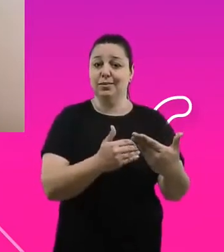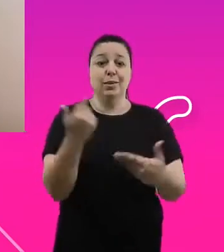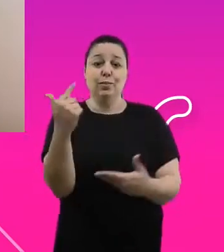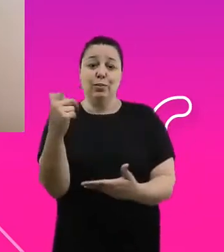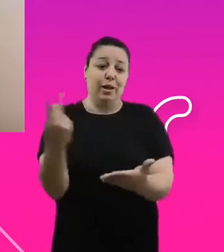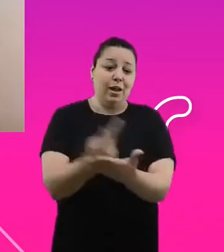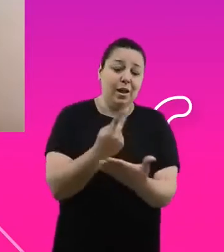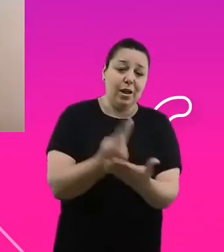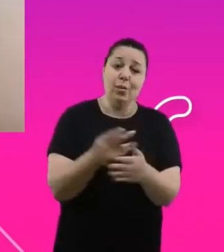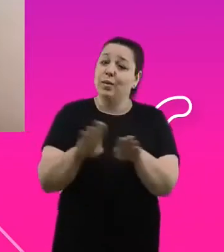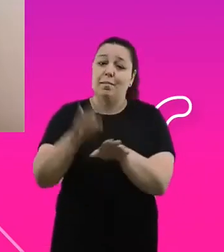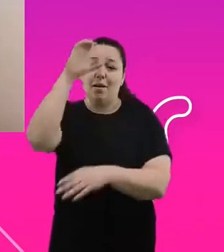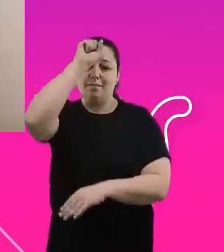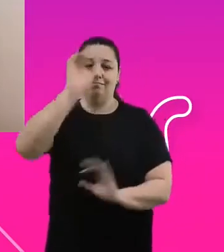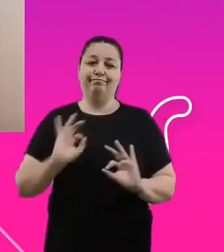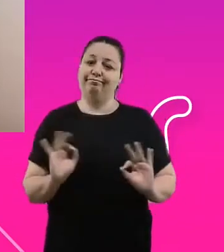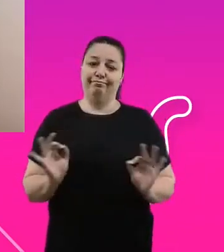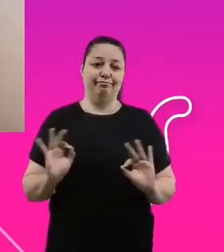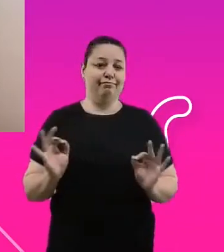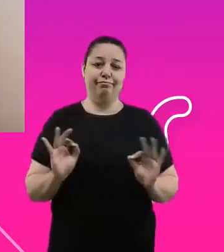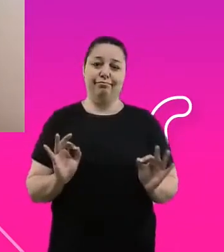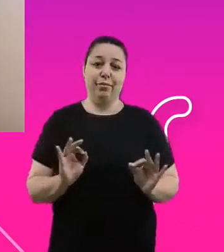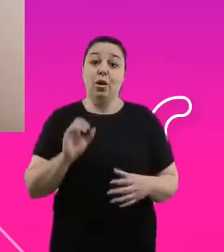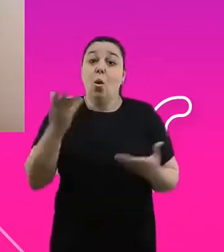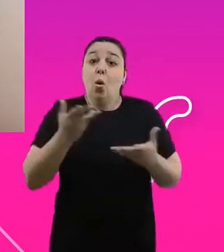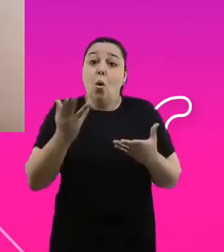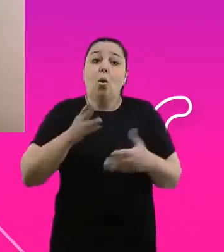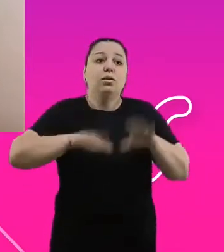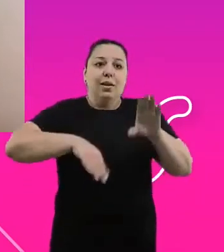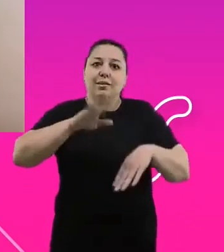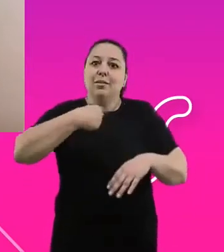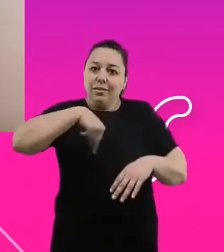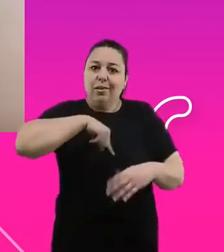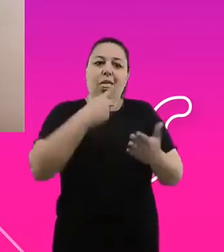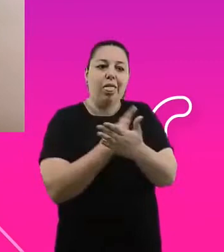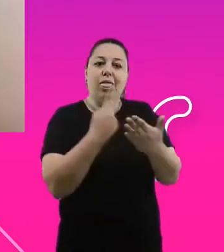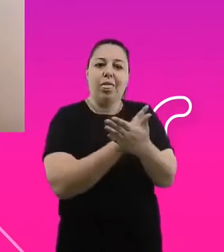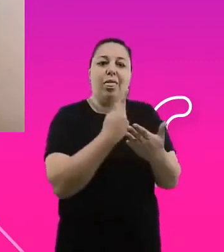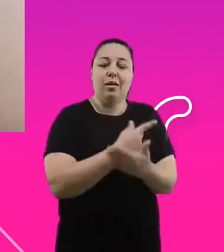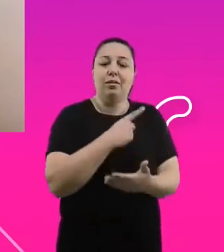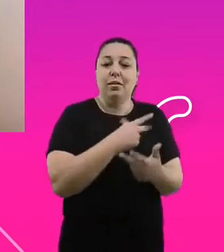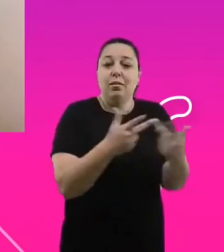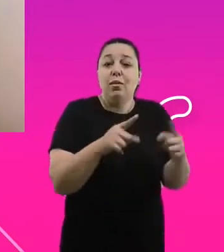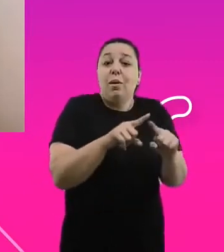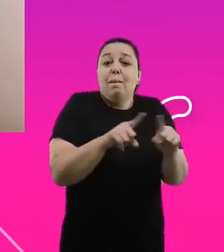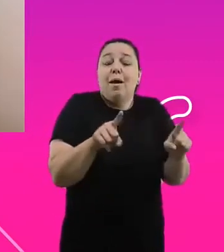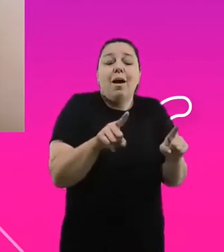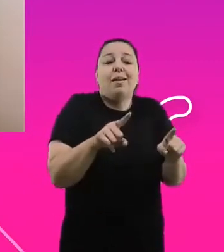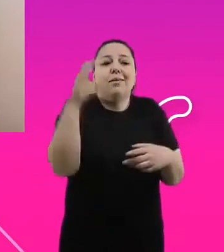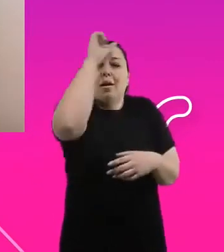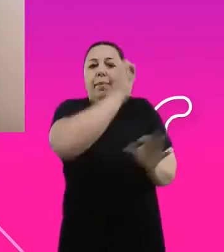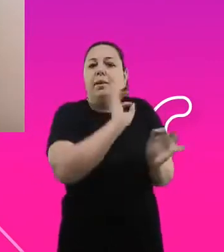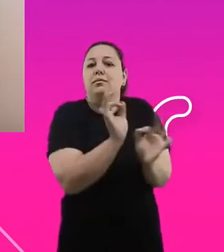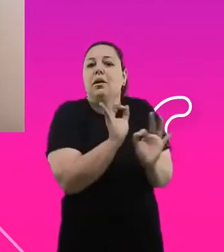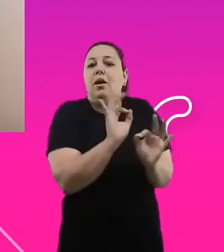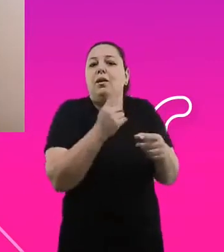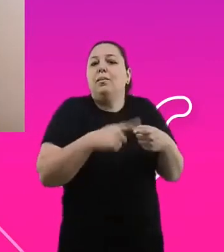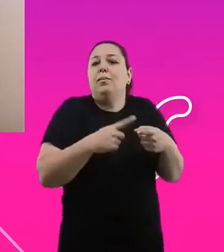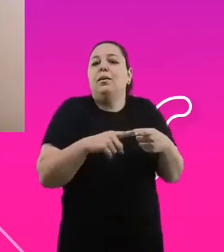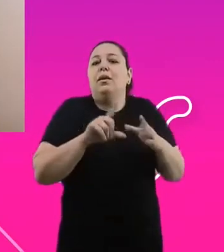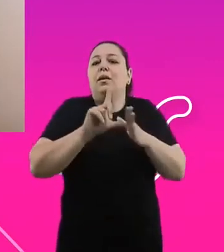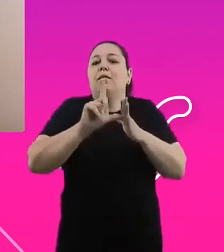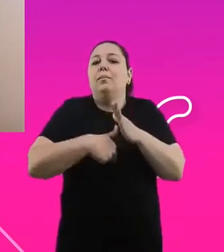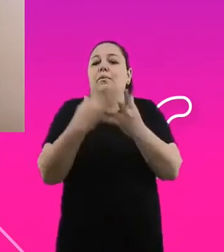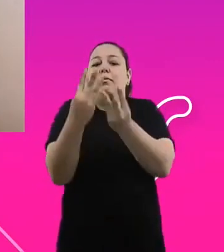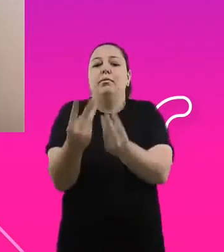Então a gente tá errando, a gente não está prestando atenção que a gente está errando, porque a gente não tem tempo nem de ler o que a gente escreveu. O tweet foi embora, a hashtag passou,